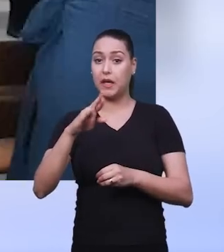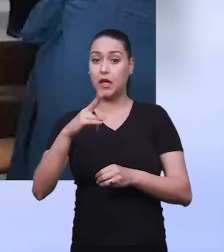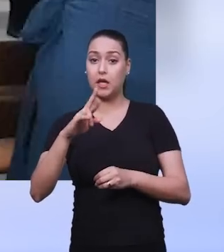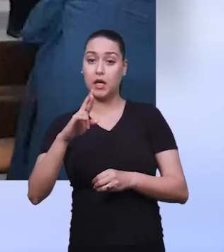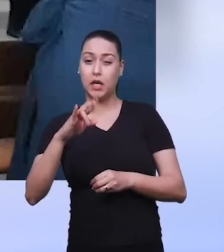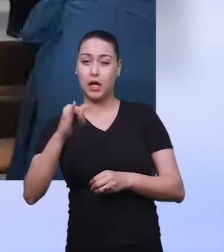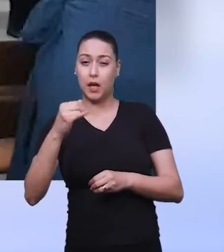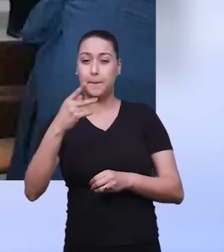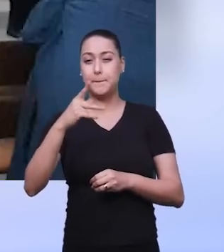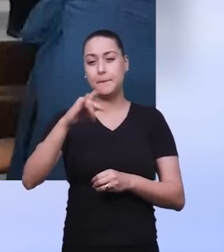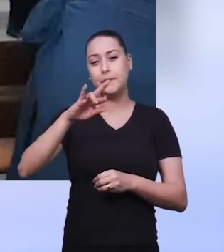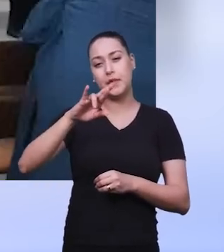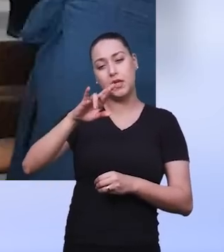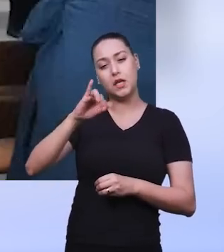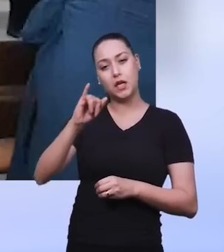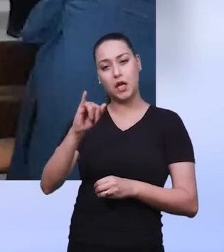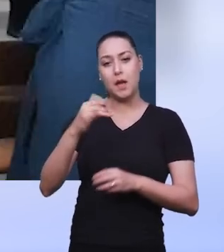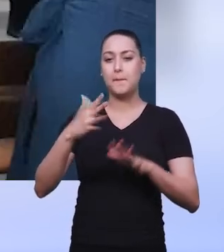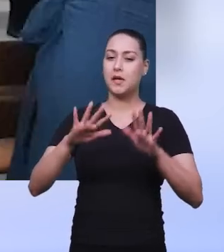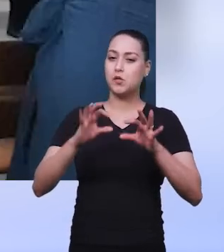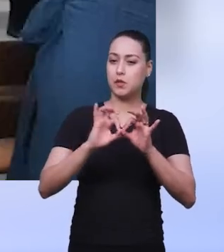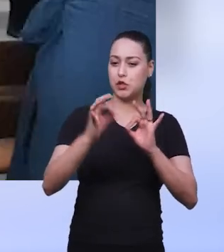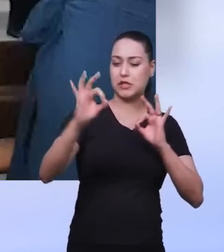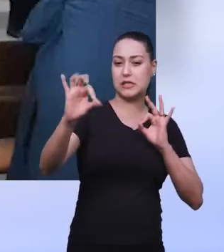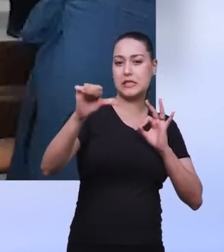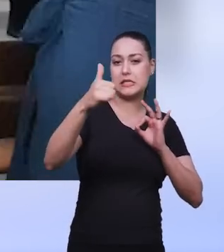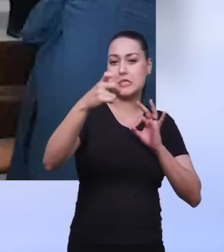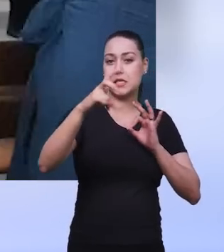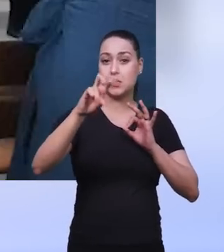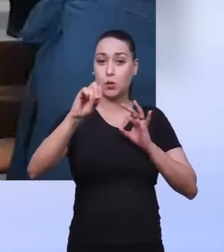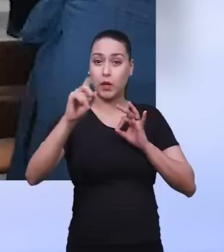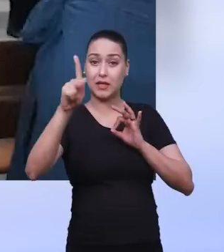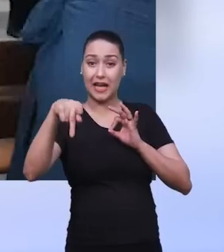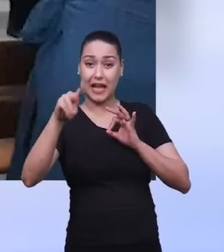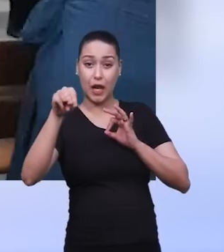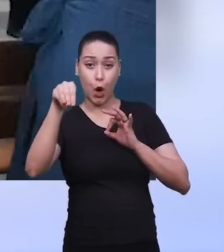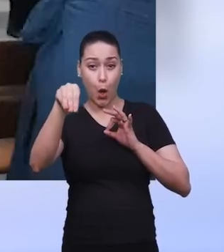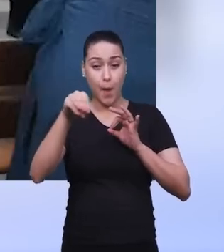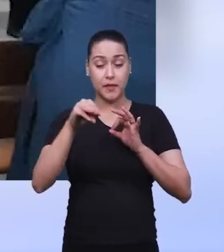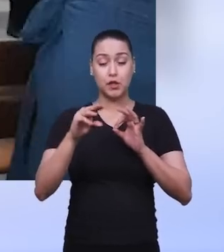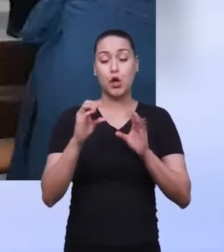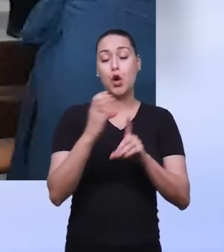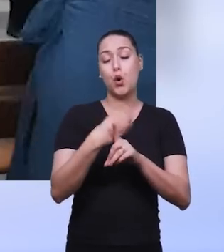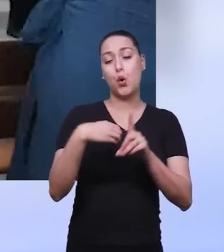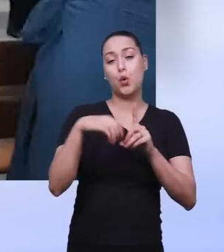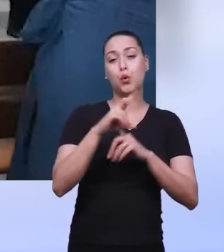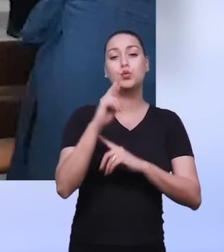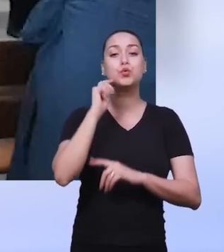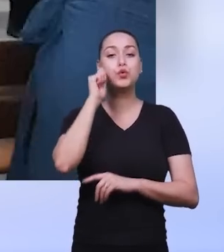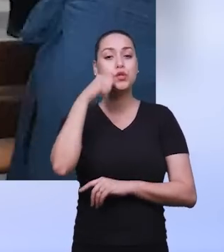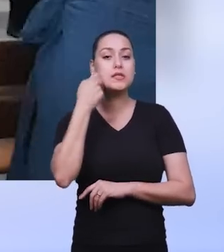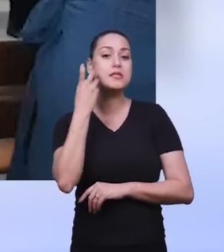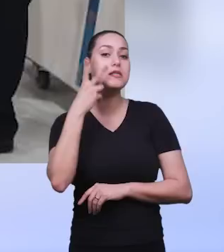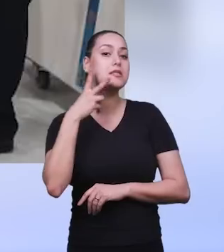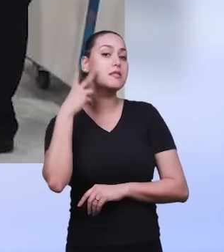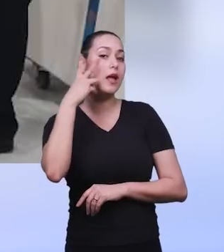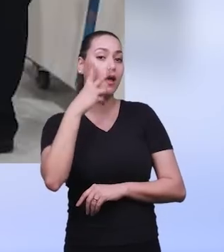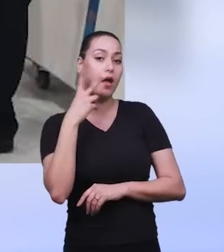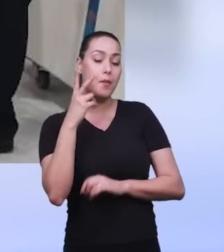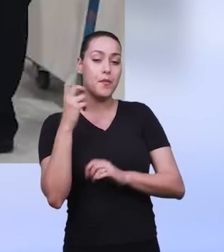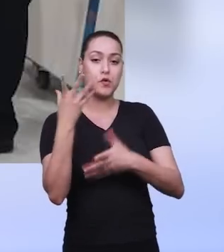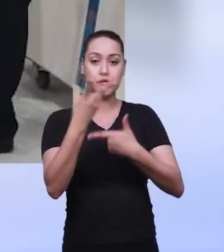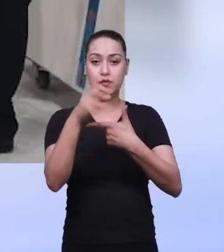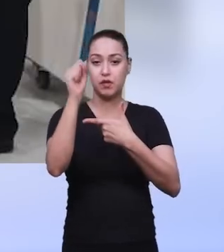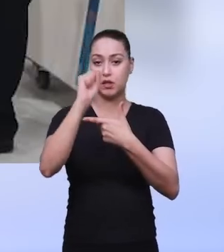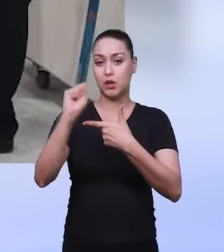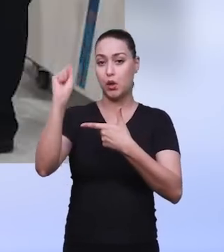Piripiri, a 170 quilômetros da capital, sentaram à mesa do rei durante uma ceia em glorificação ao Senhor por